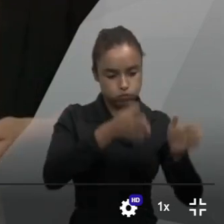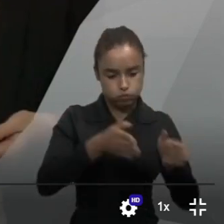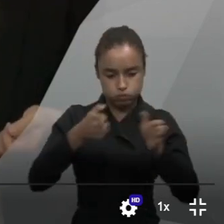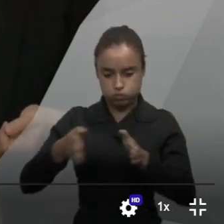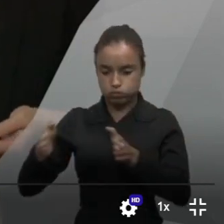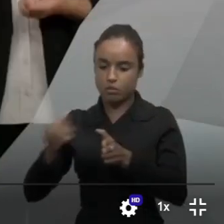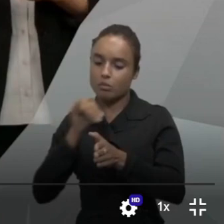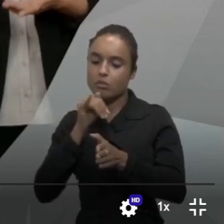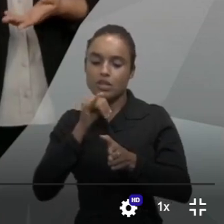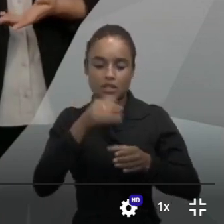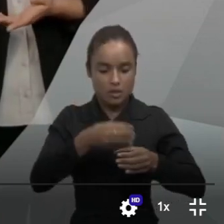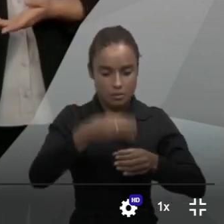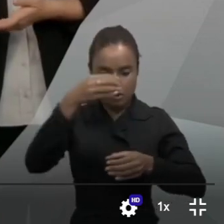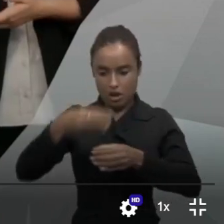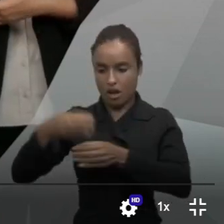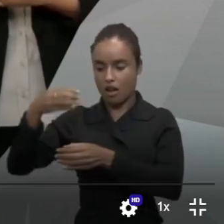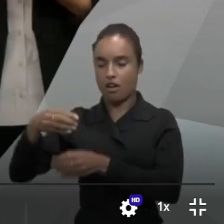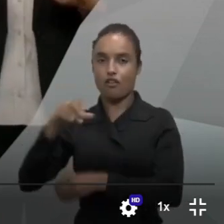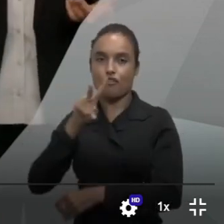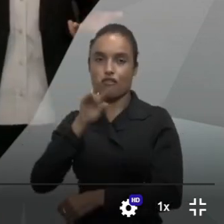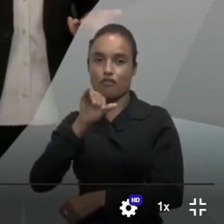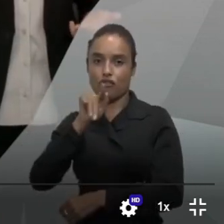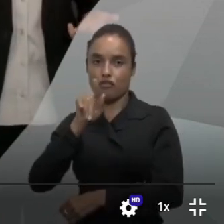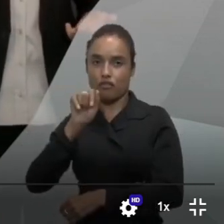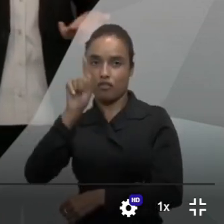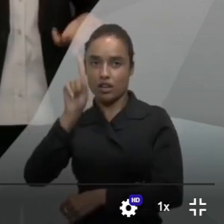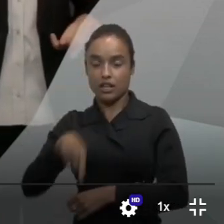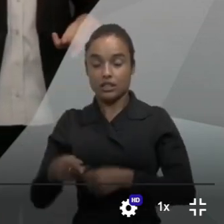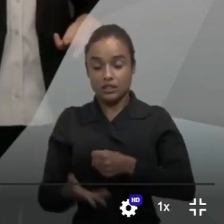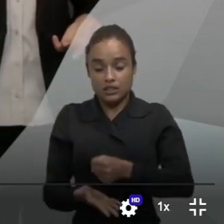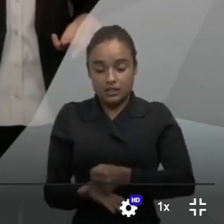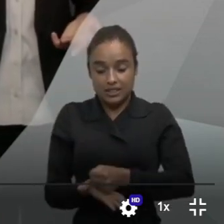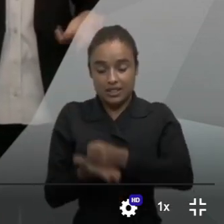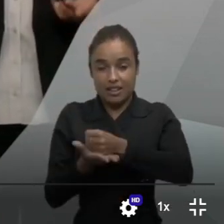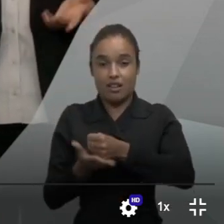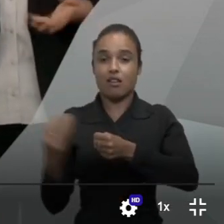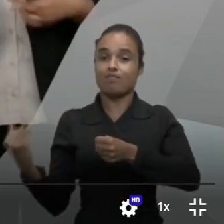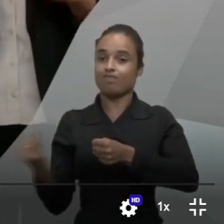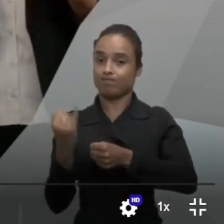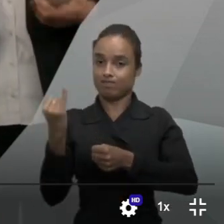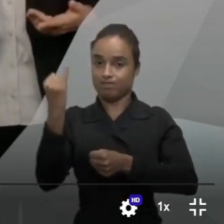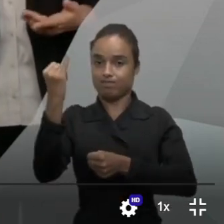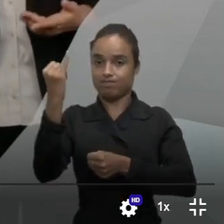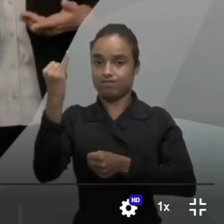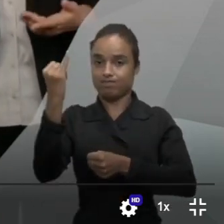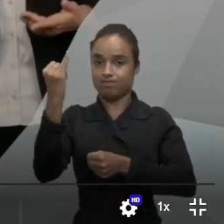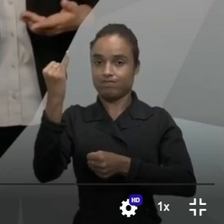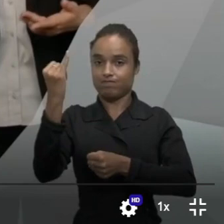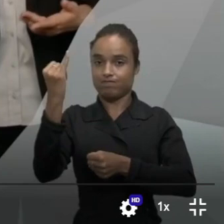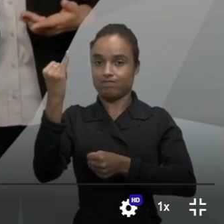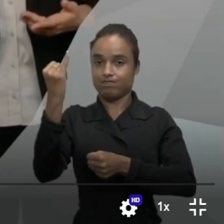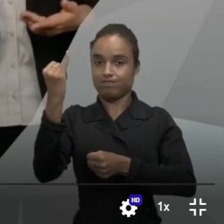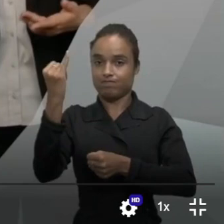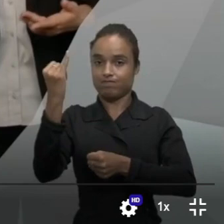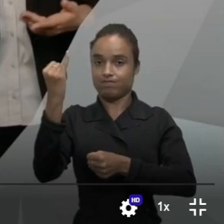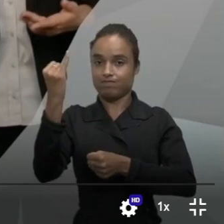por exemplo. A viga é um elemento estrutural muito importante nas construções, sendo a de seção T